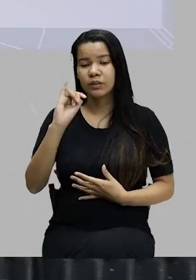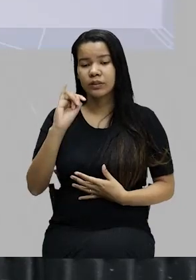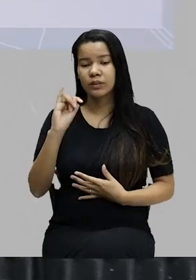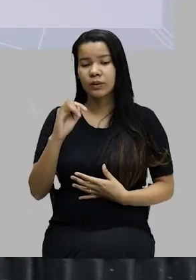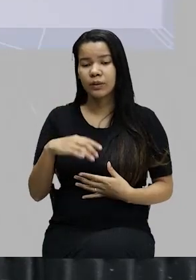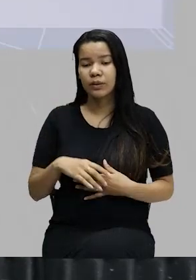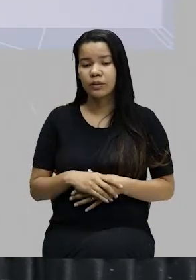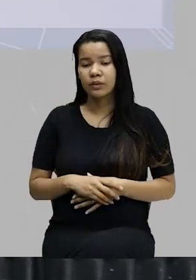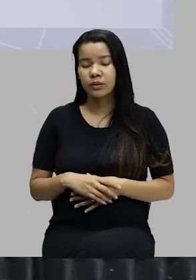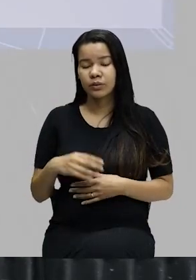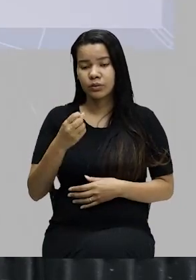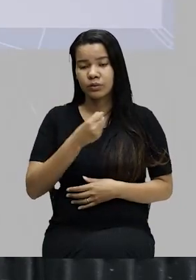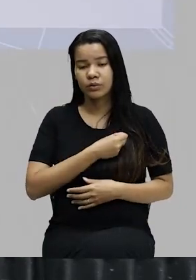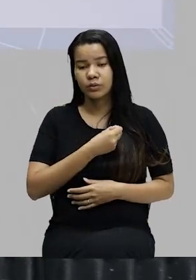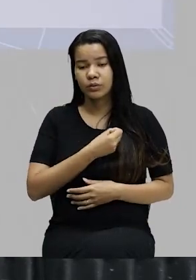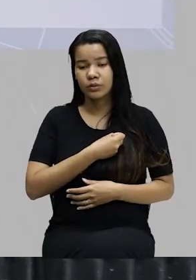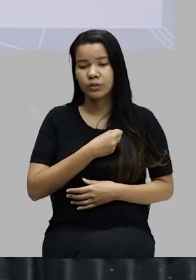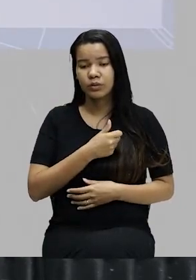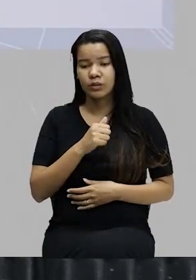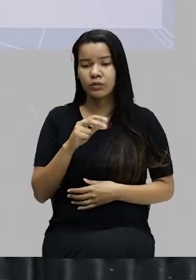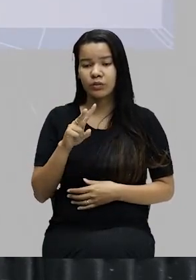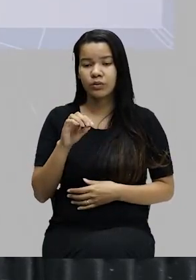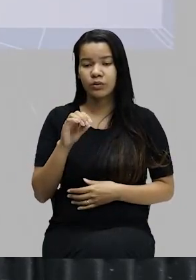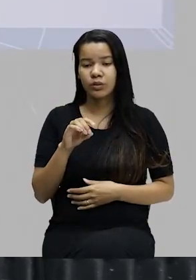número de Avogadro.